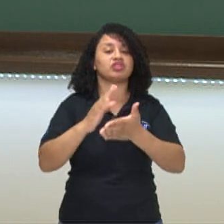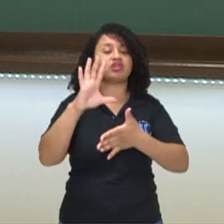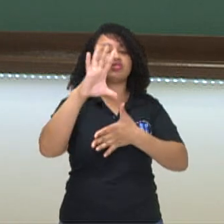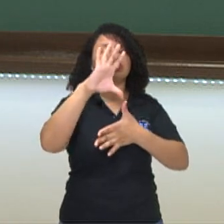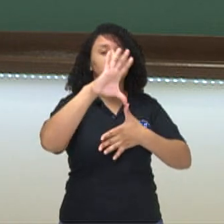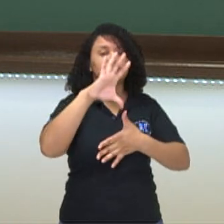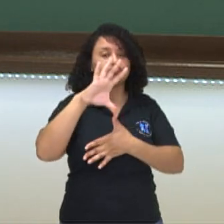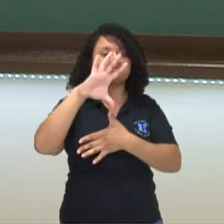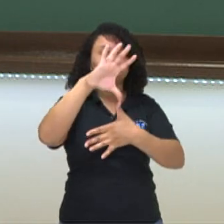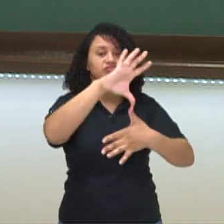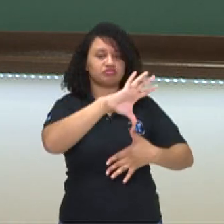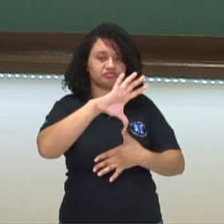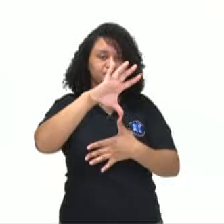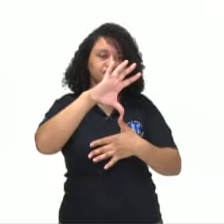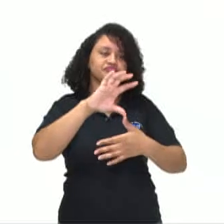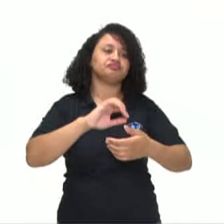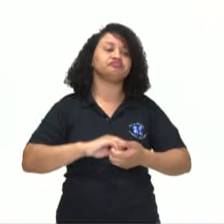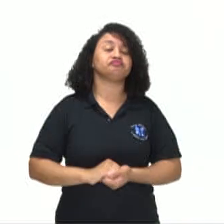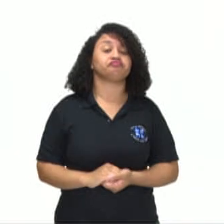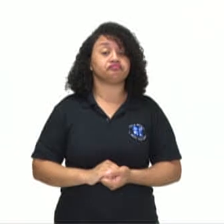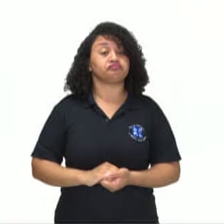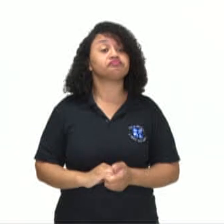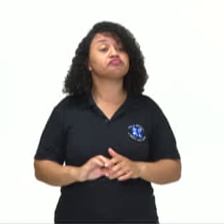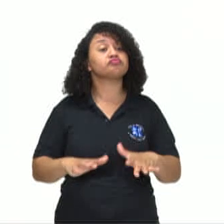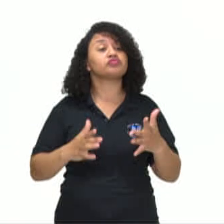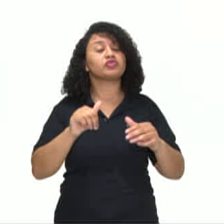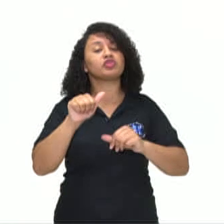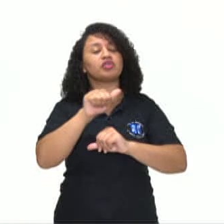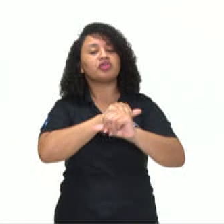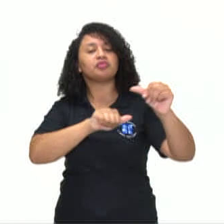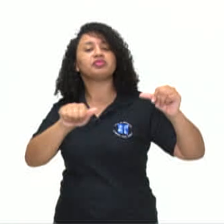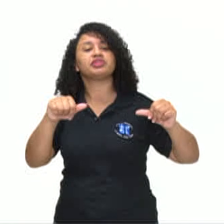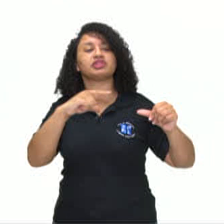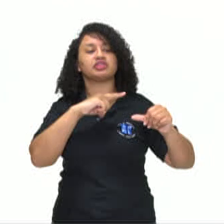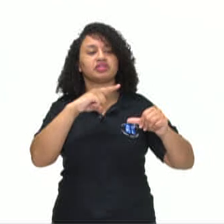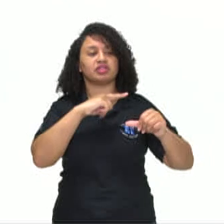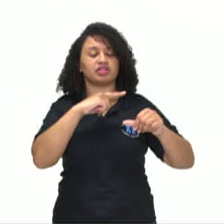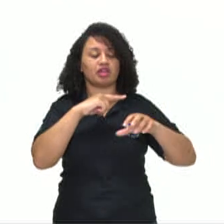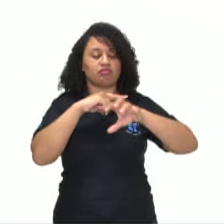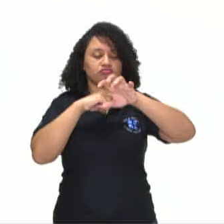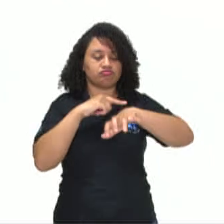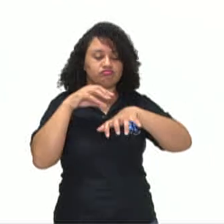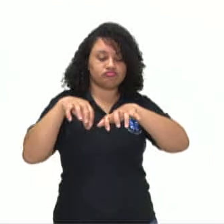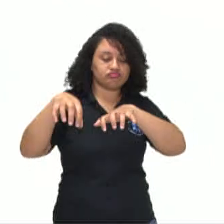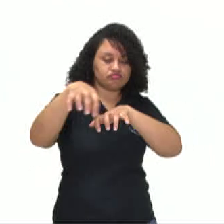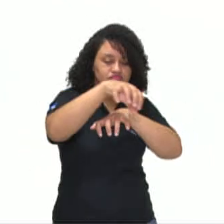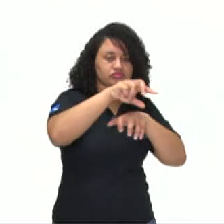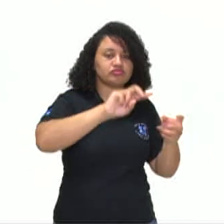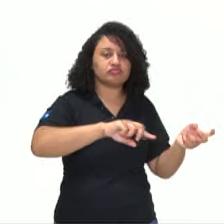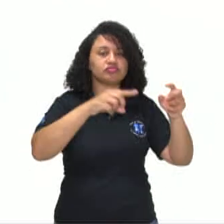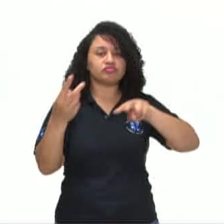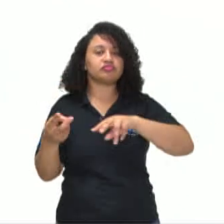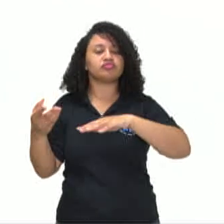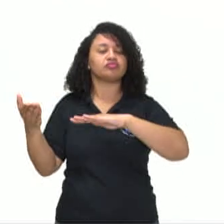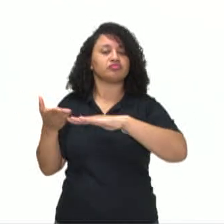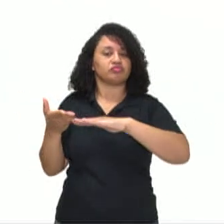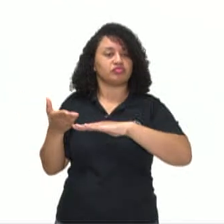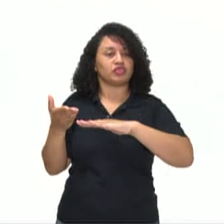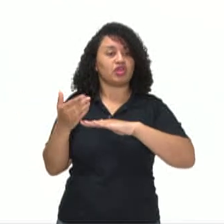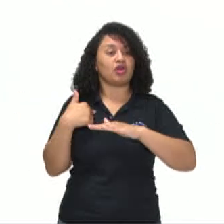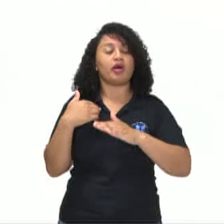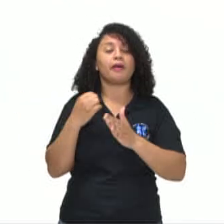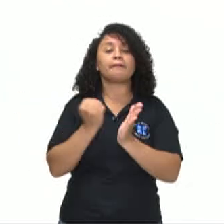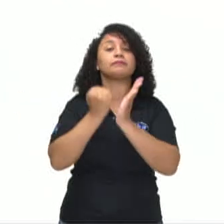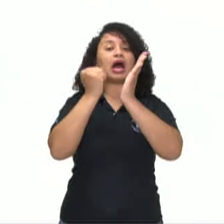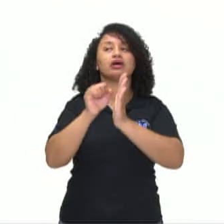Latina. Beleza? Então, aqui, ó, a mudança, né, do feudalismo para a modernidade marcou a Europa